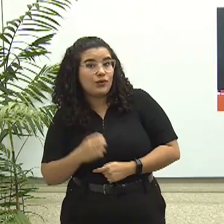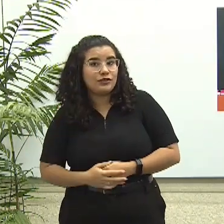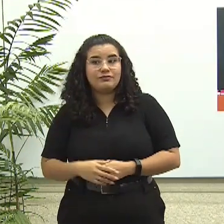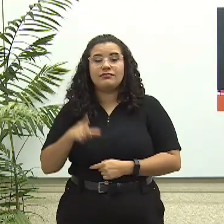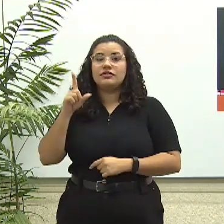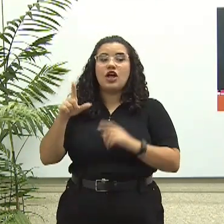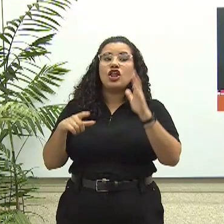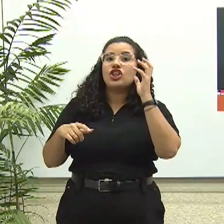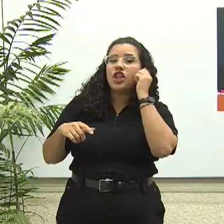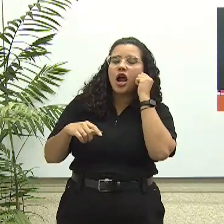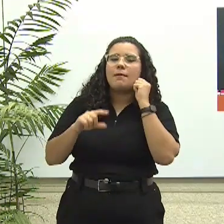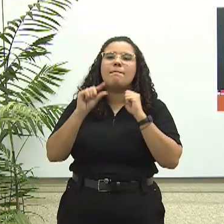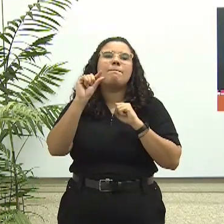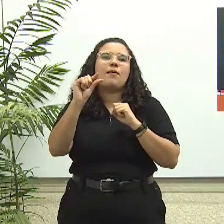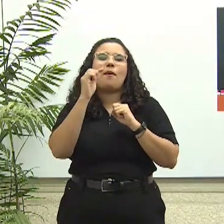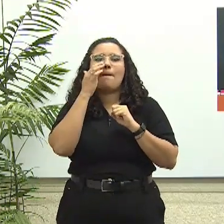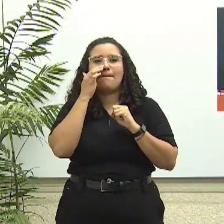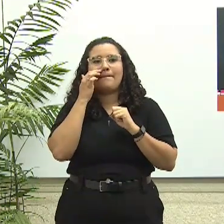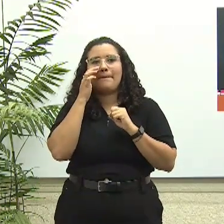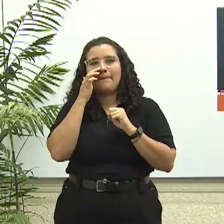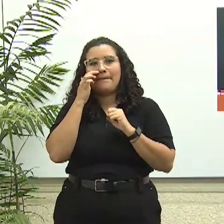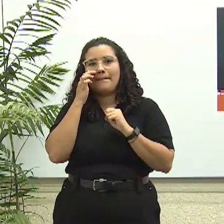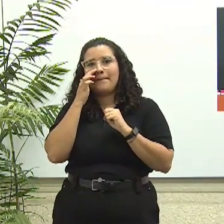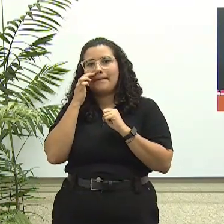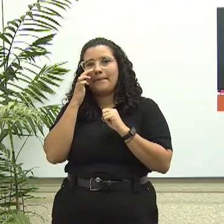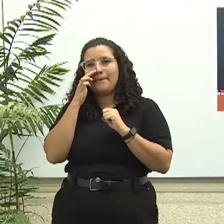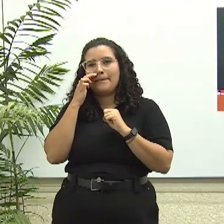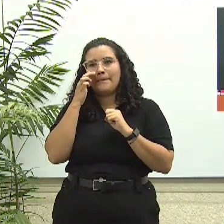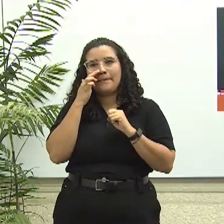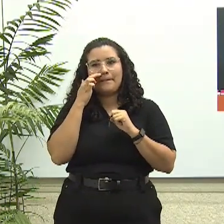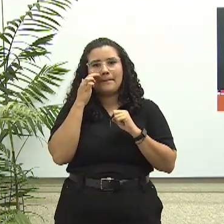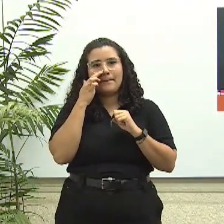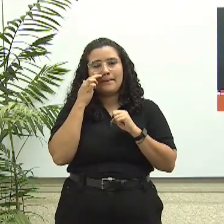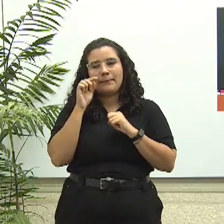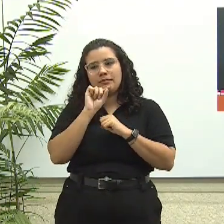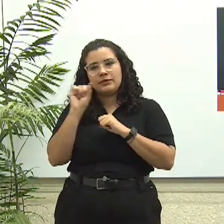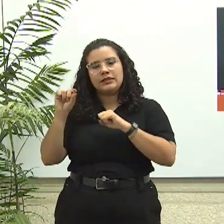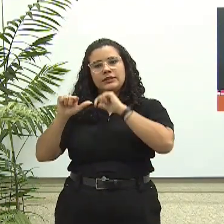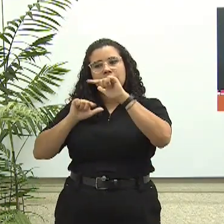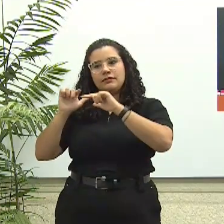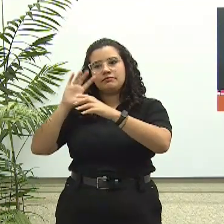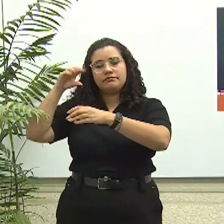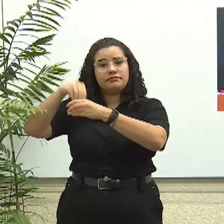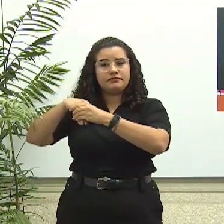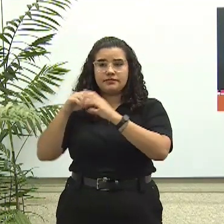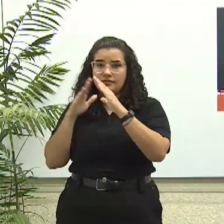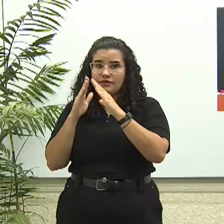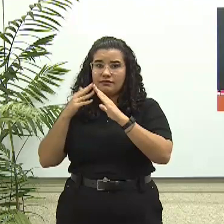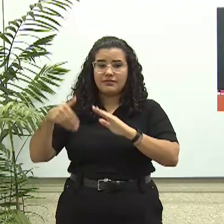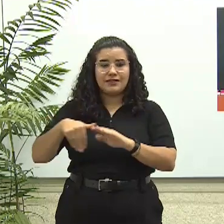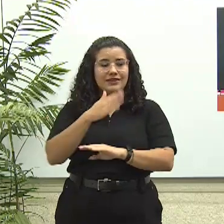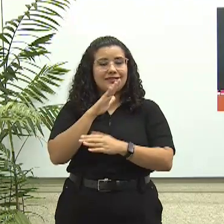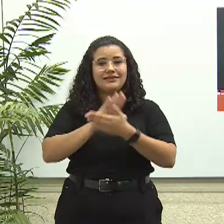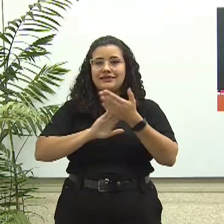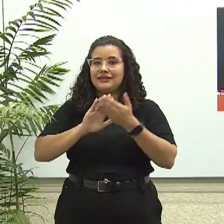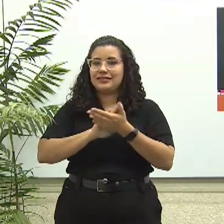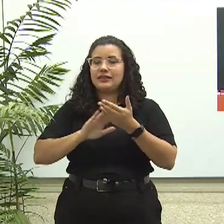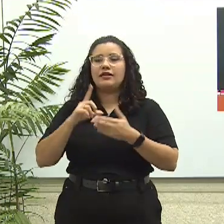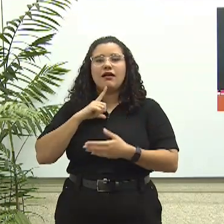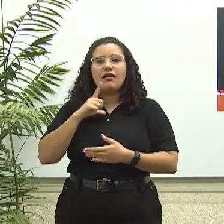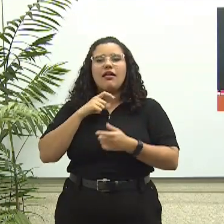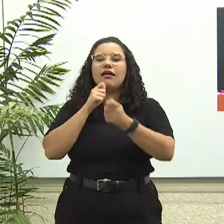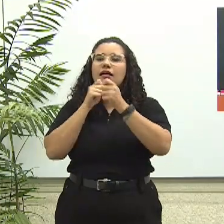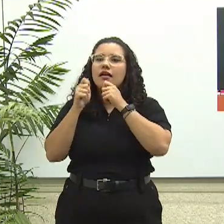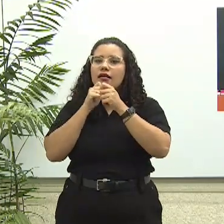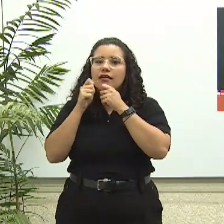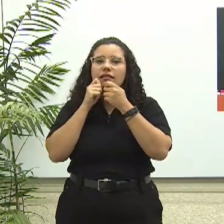de dormir mesmo que trabalha nesses lugares nunca vai para casa eh a gente tem várias reportagens né da da